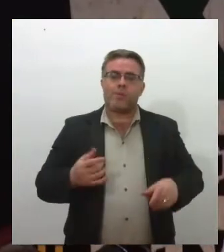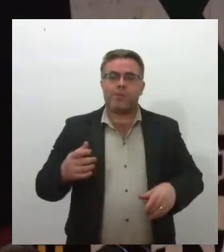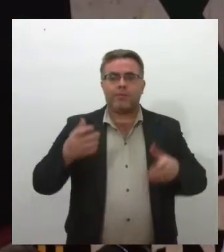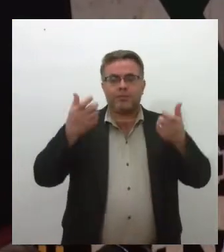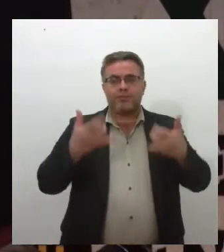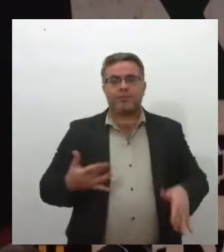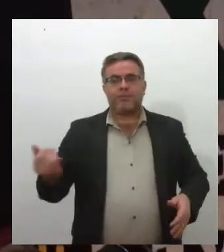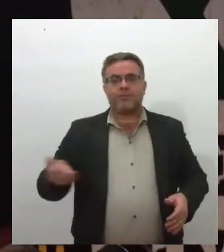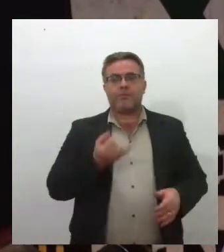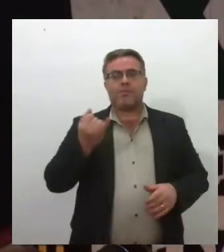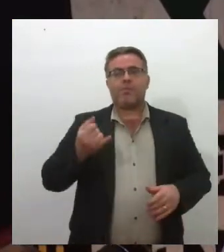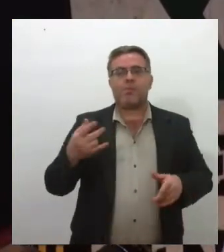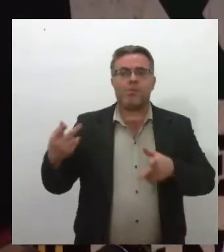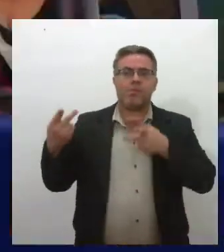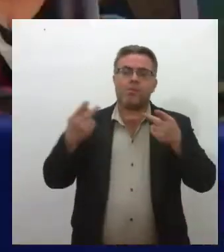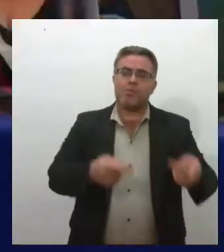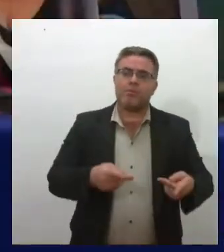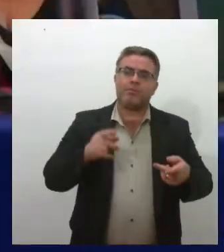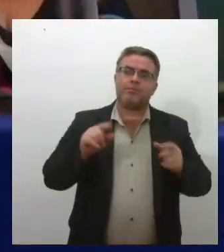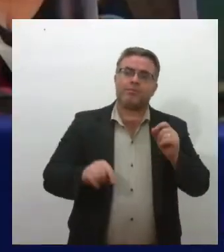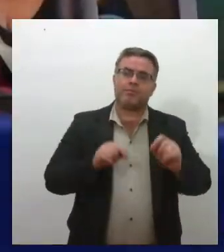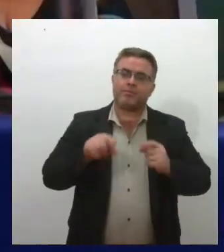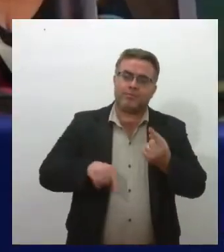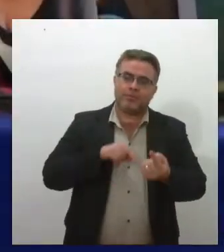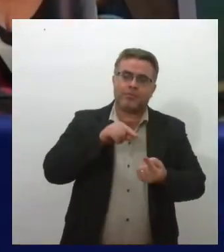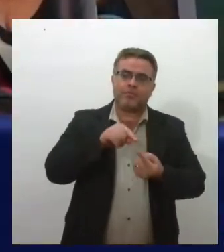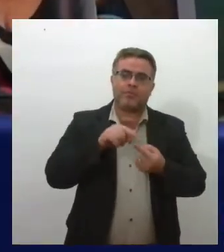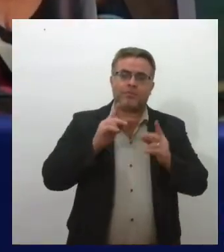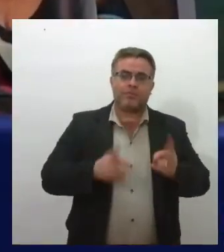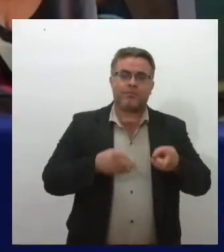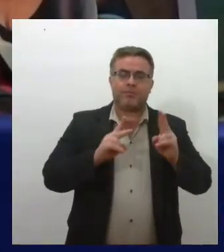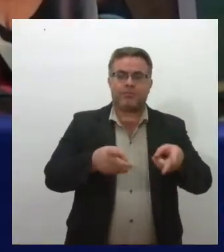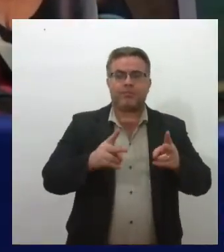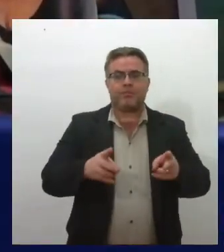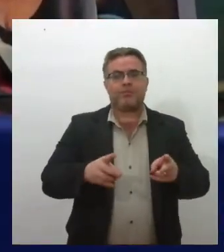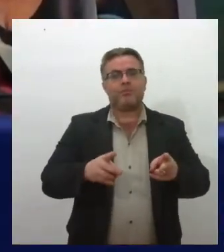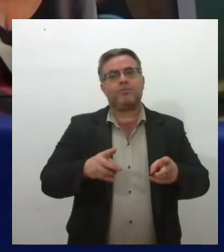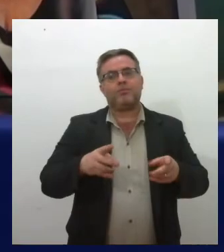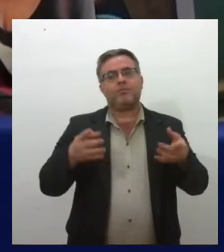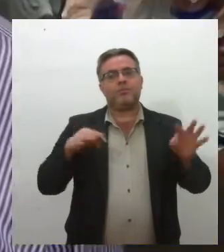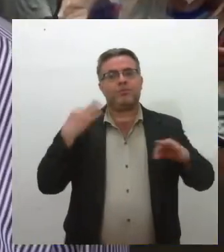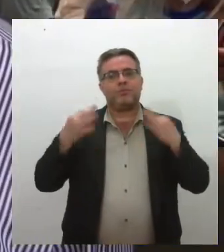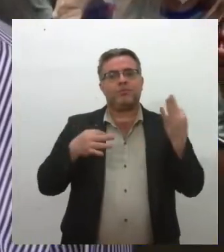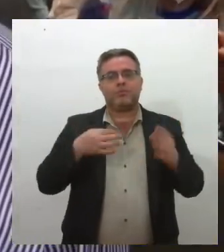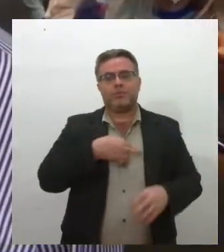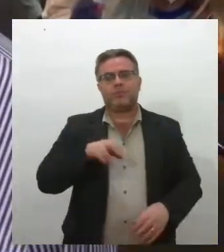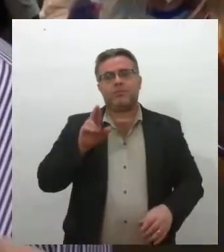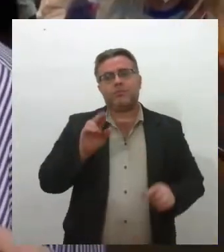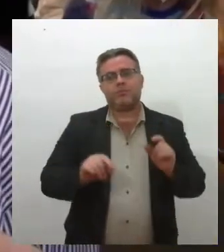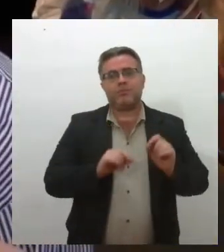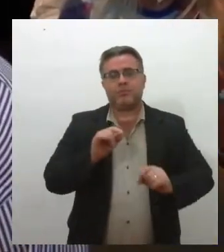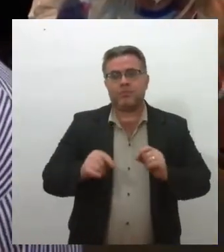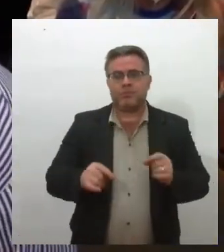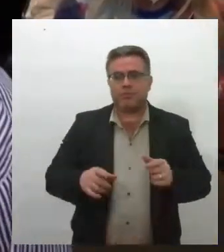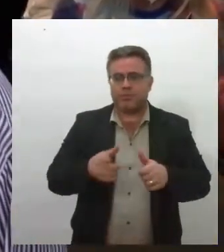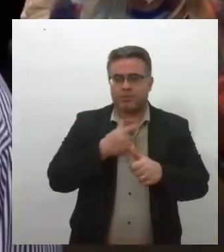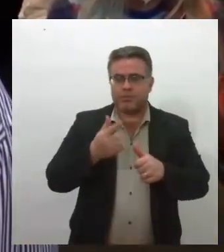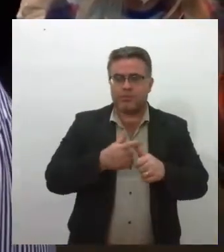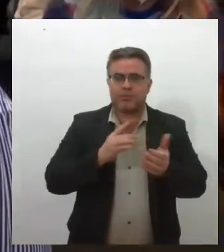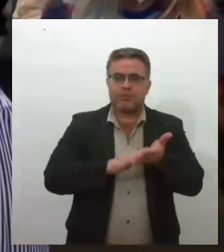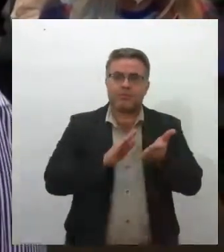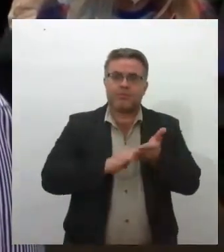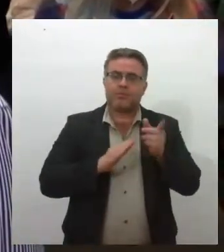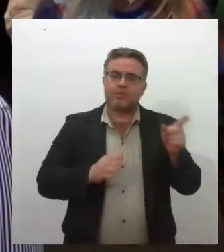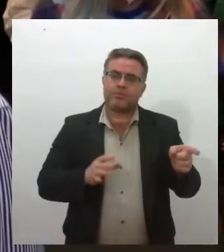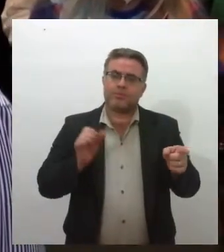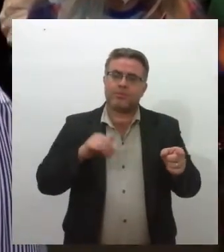dos visitantes no impulsionamento do turismo religioso em Sergipe. Primeiro, parabenizar Selmo Rocha, né, porque